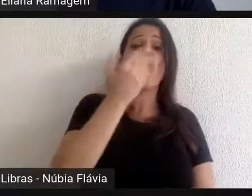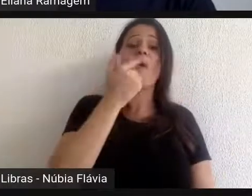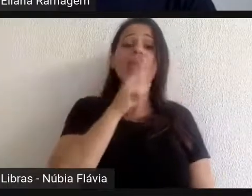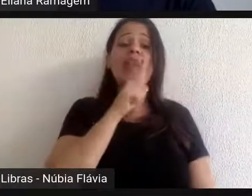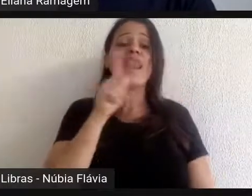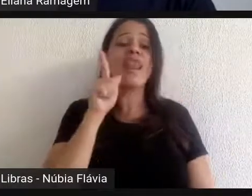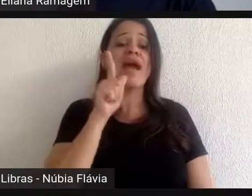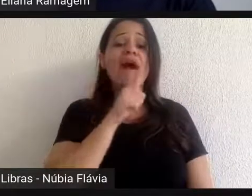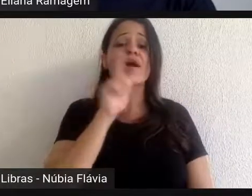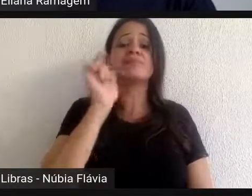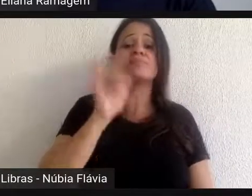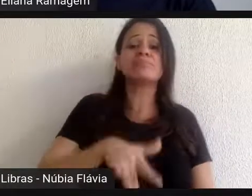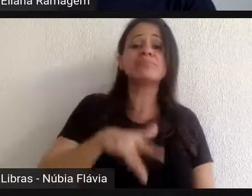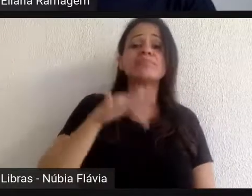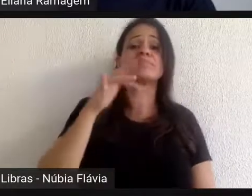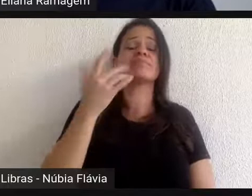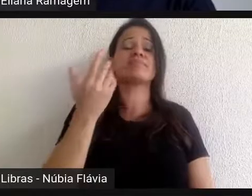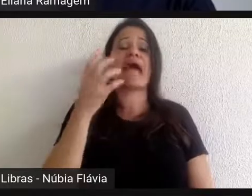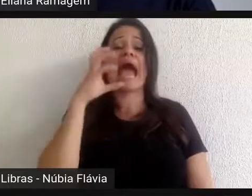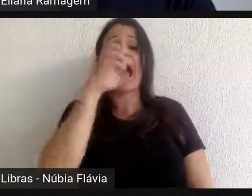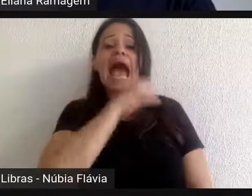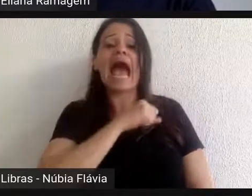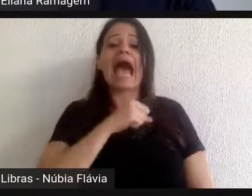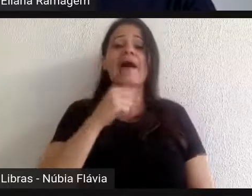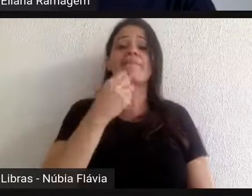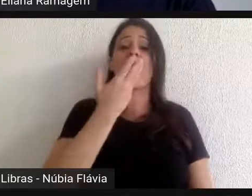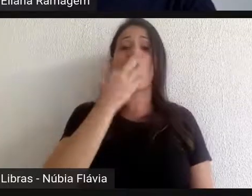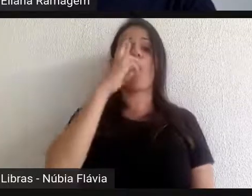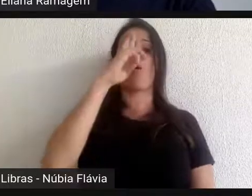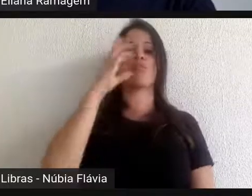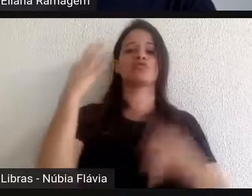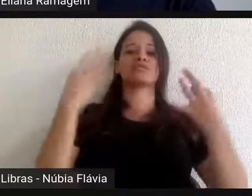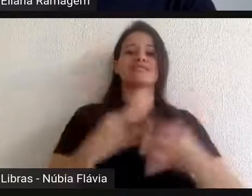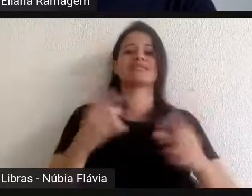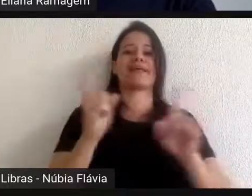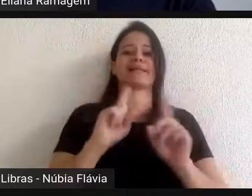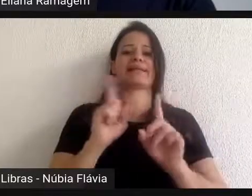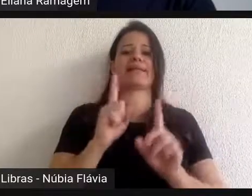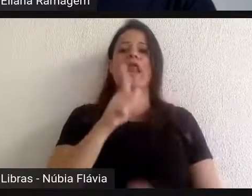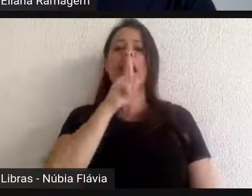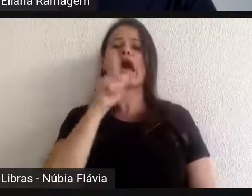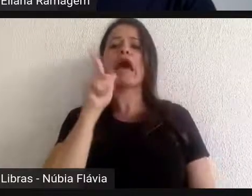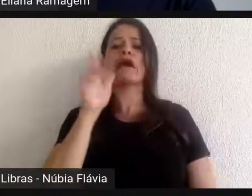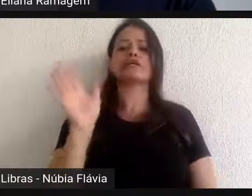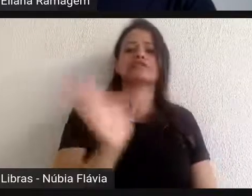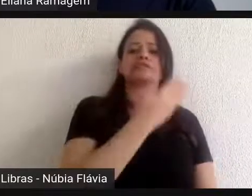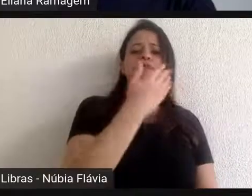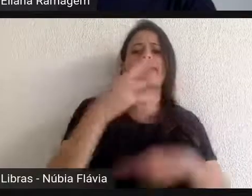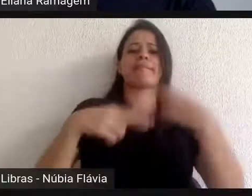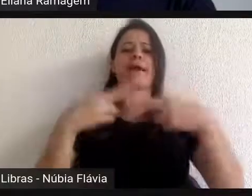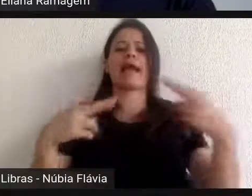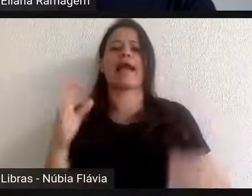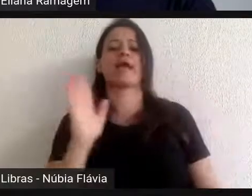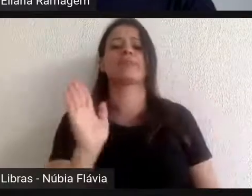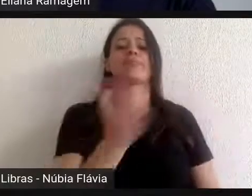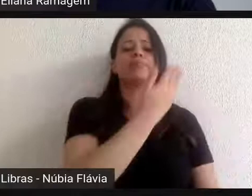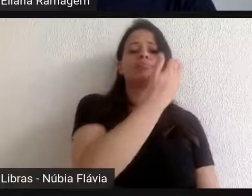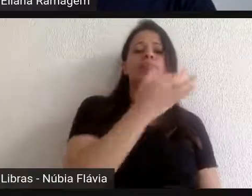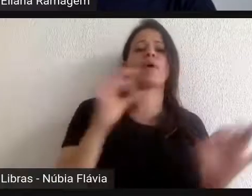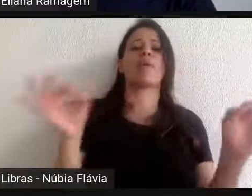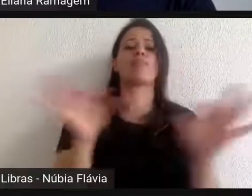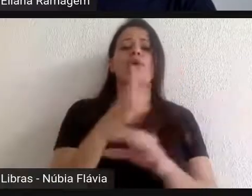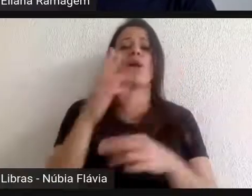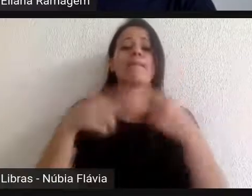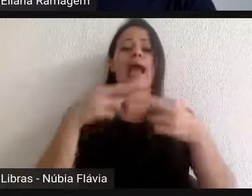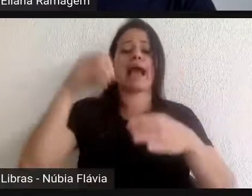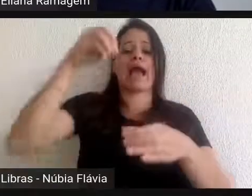ali alguma coisa correndo, você substituir a sua refeição por um lanche, ou fazer ali um macarrão, alguma coisa que fique pronta muito mais